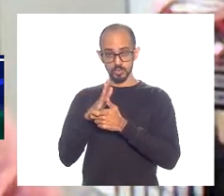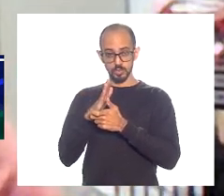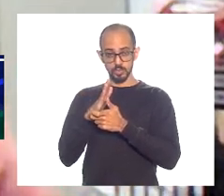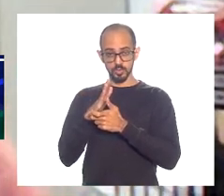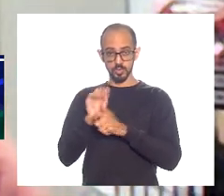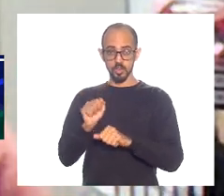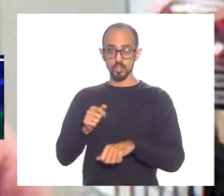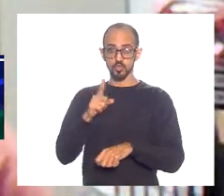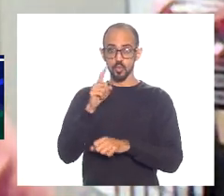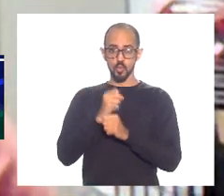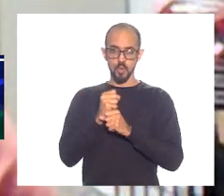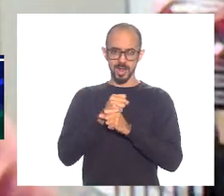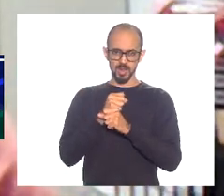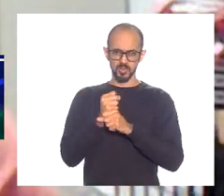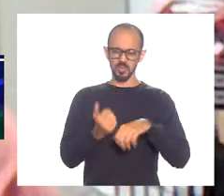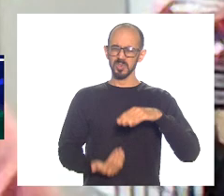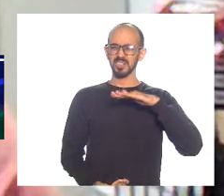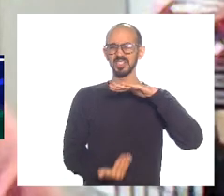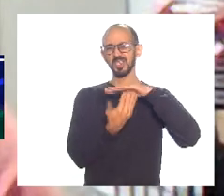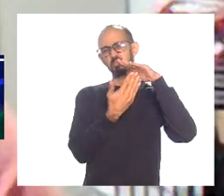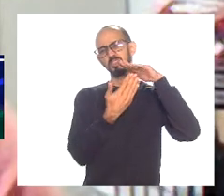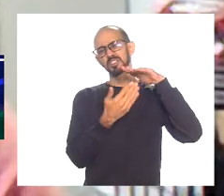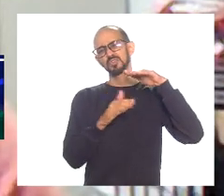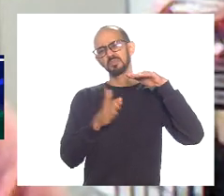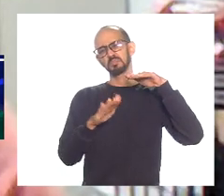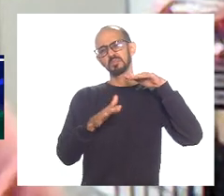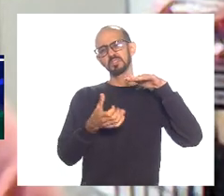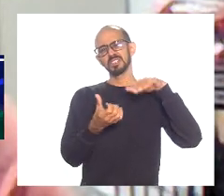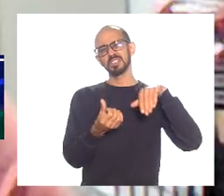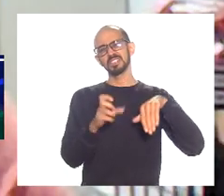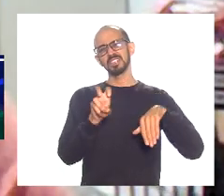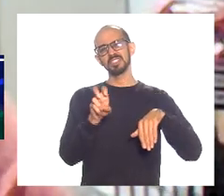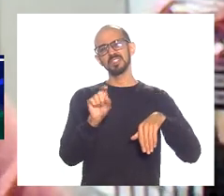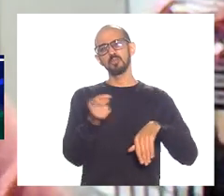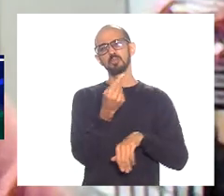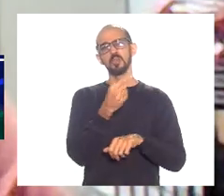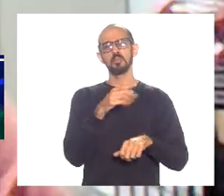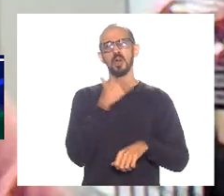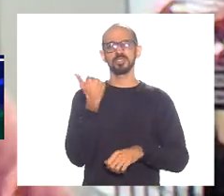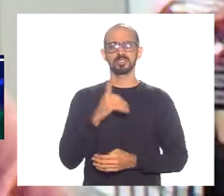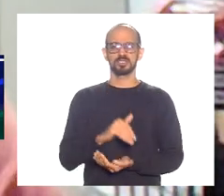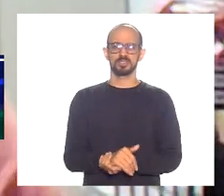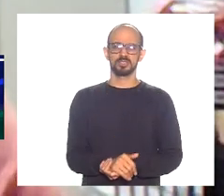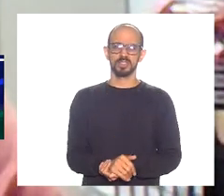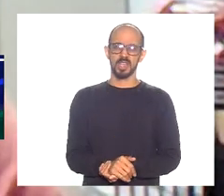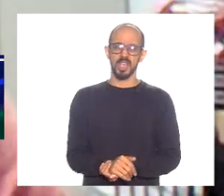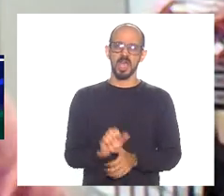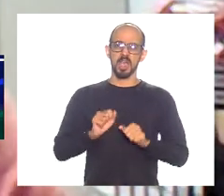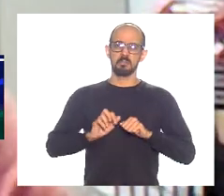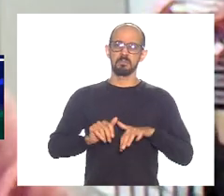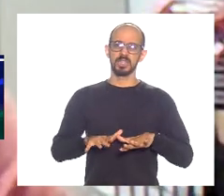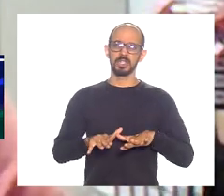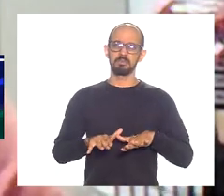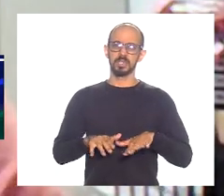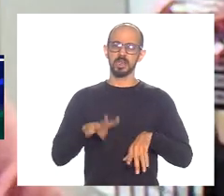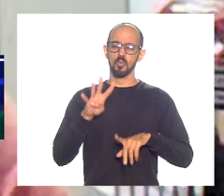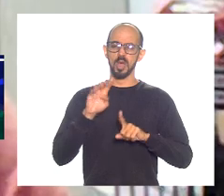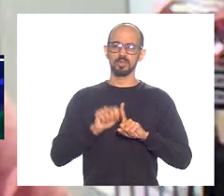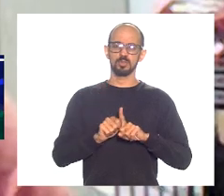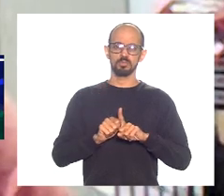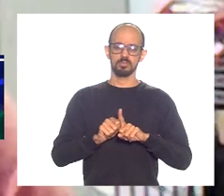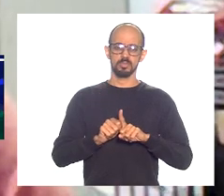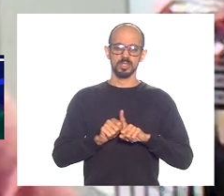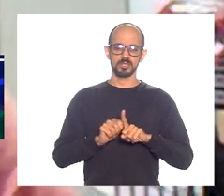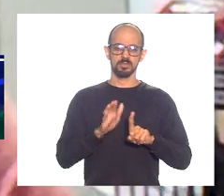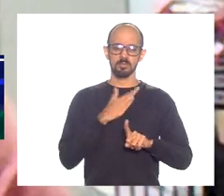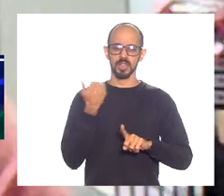de homicídios no Brasil fica ao redor de 65 mil mortes. A pandemia, em 4 meses, levou 200